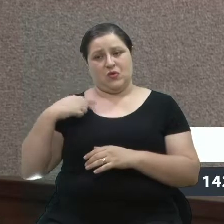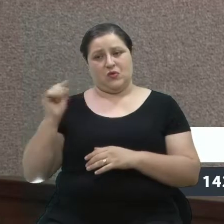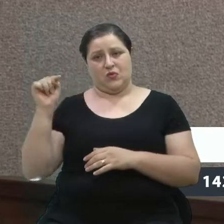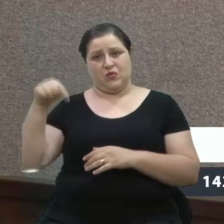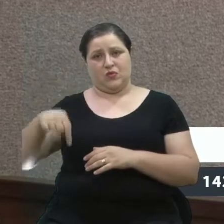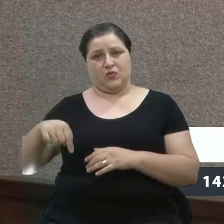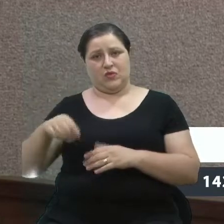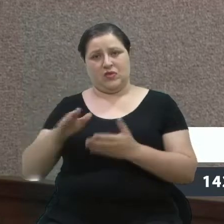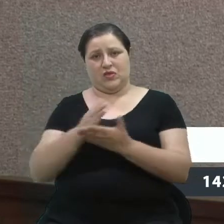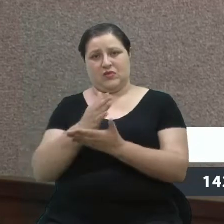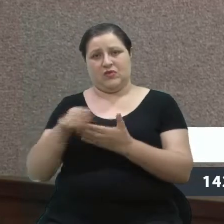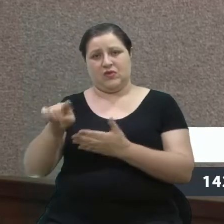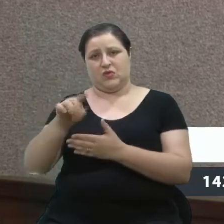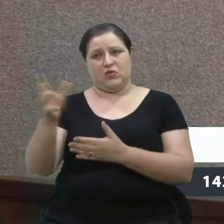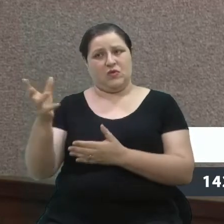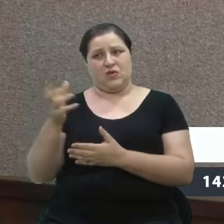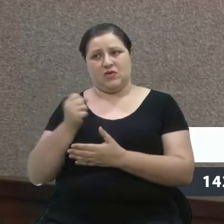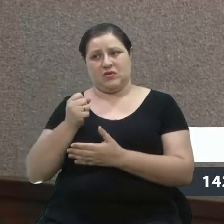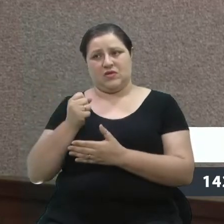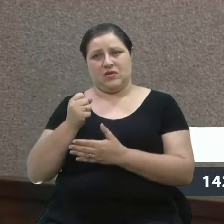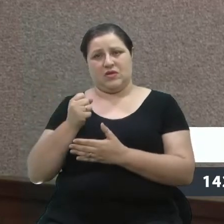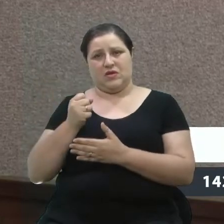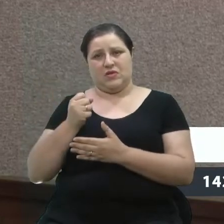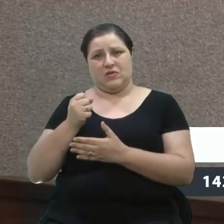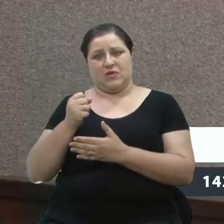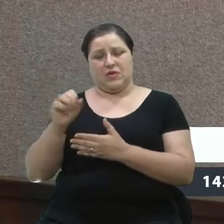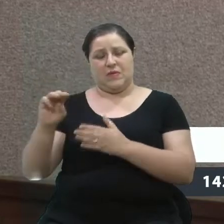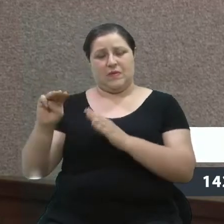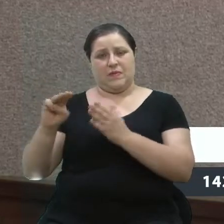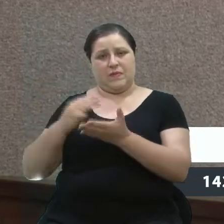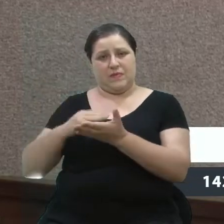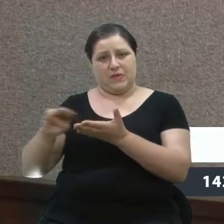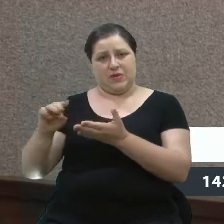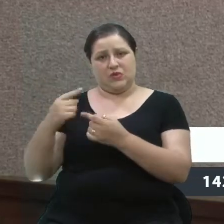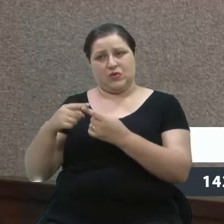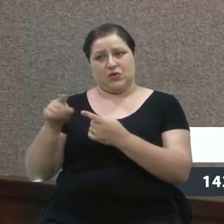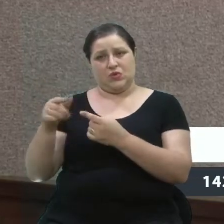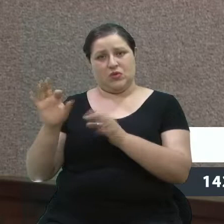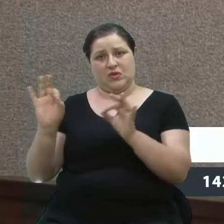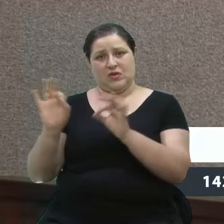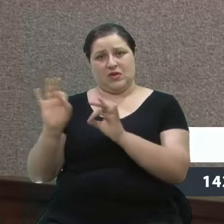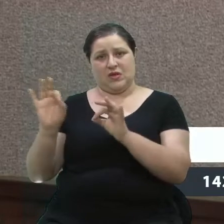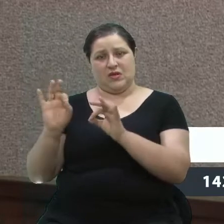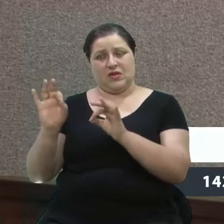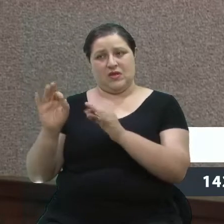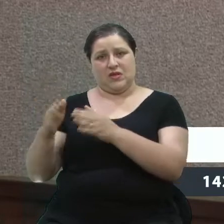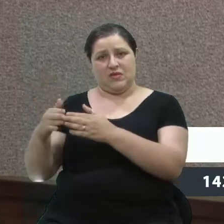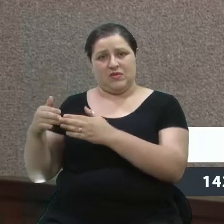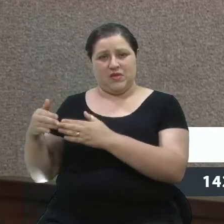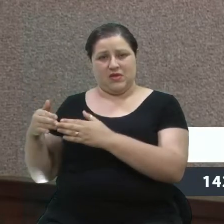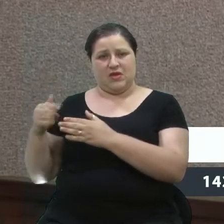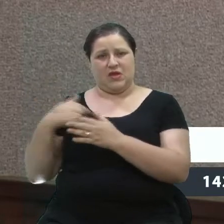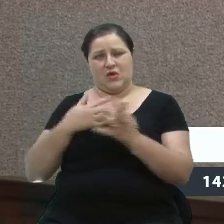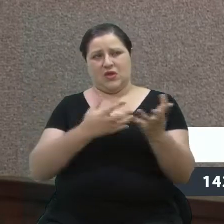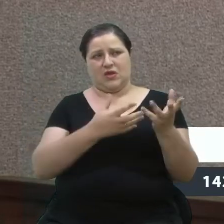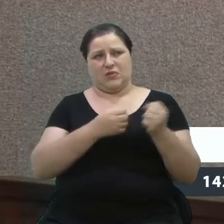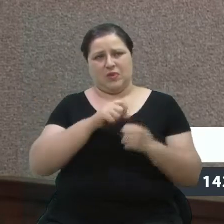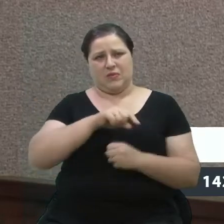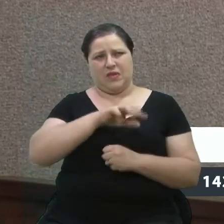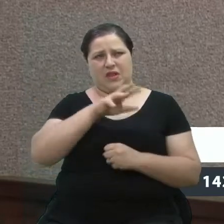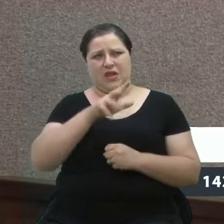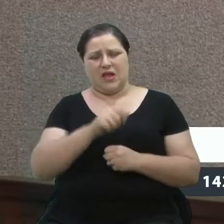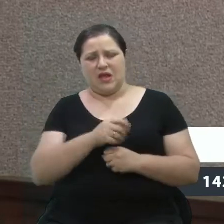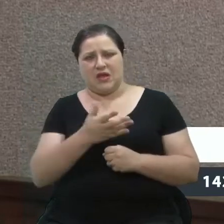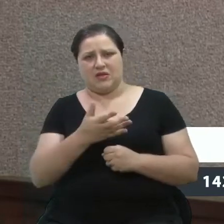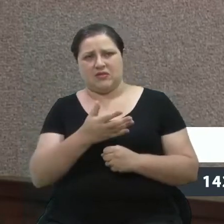recebido mensagens porque as pessoas sabem que o senhor não defende a liberdade, né? Porque eu recebi milhares. Milhares não vou exagerar, mas dezenas com